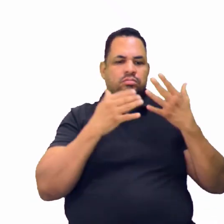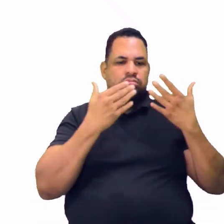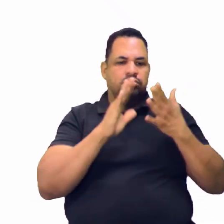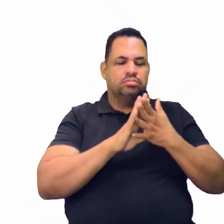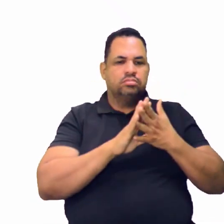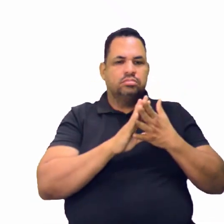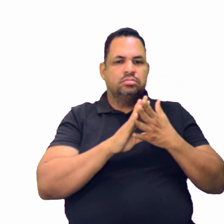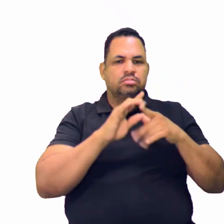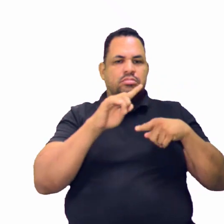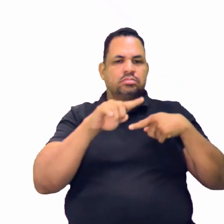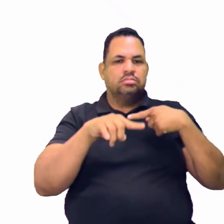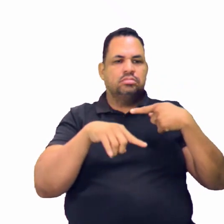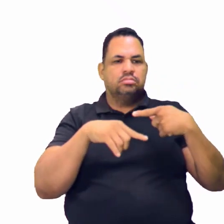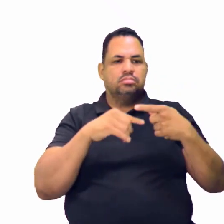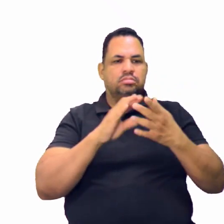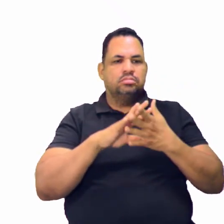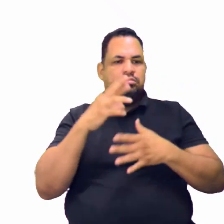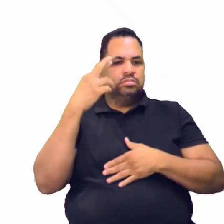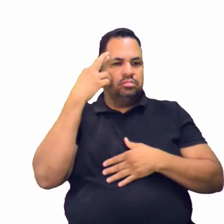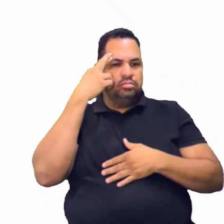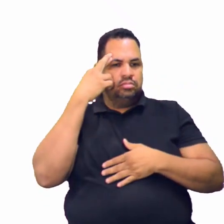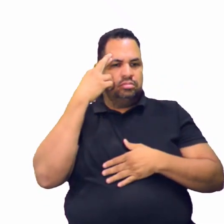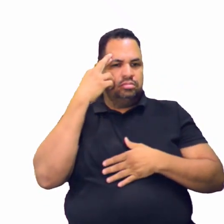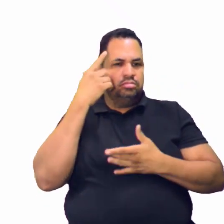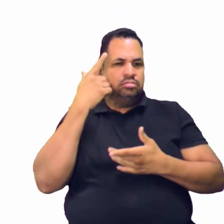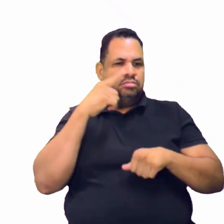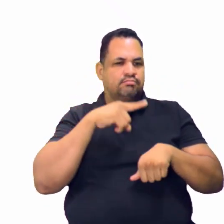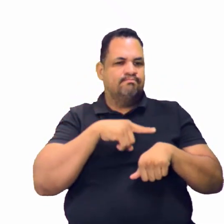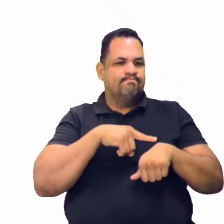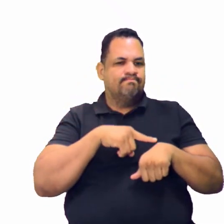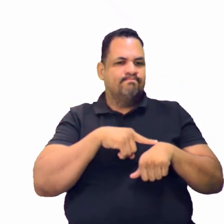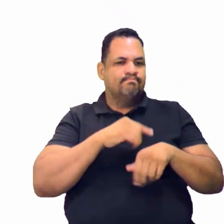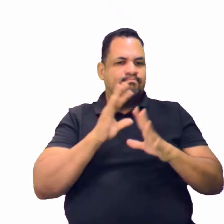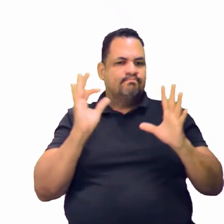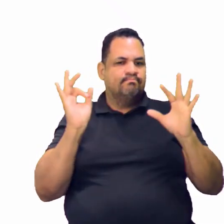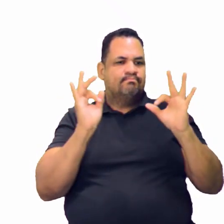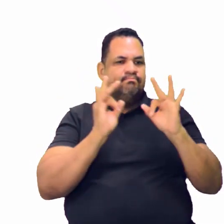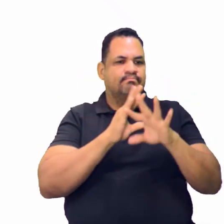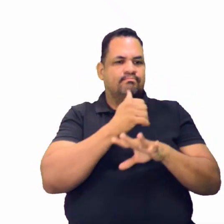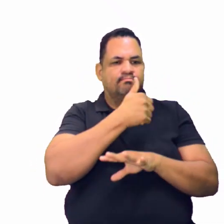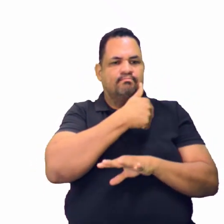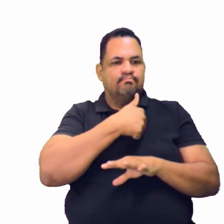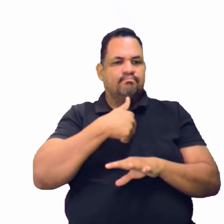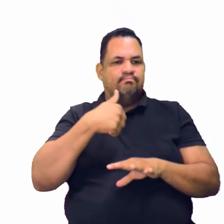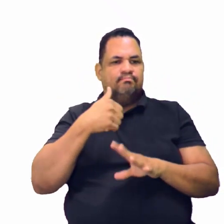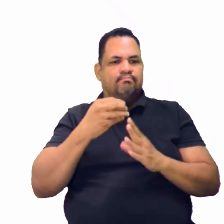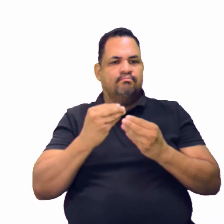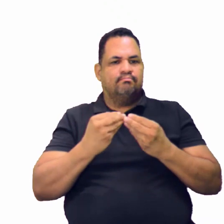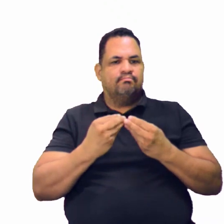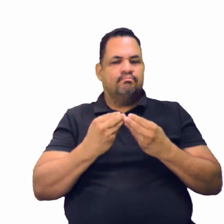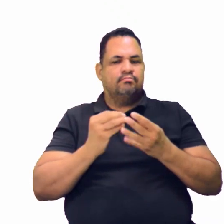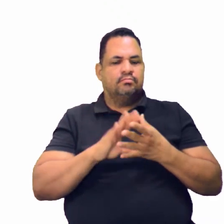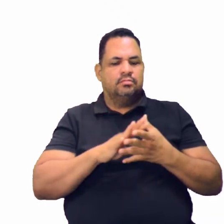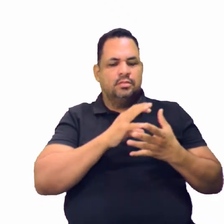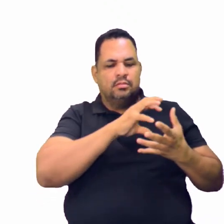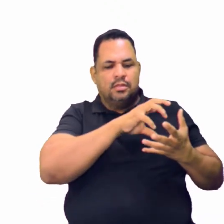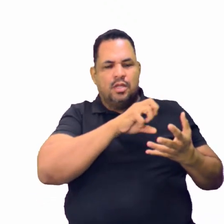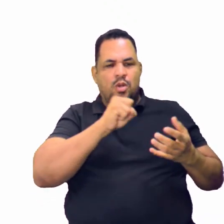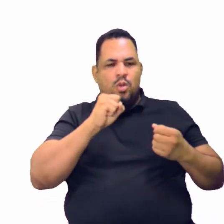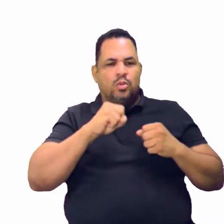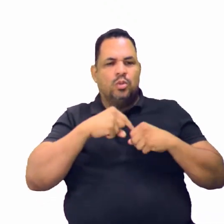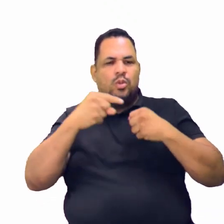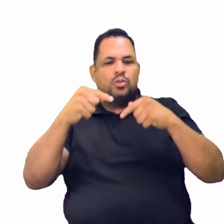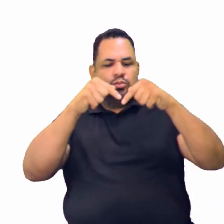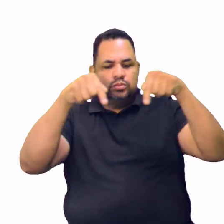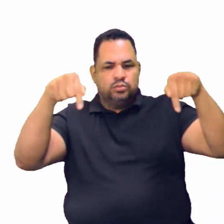ovelha, depois de refletir por um instante, chegou à conclusão que o melhor seria levá-la para